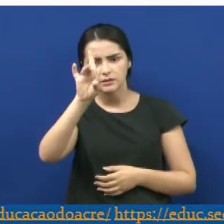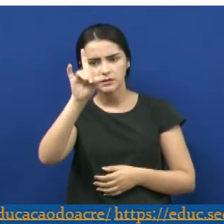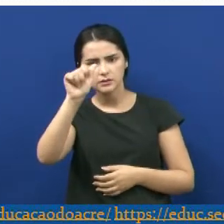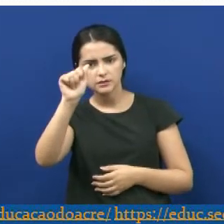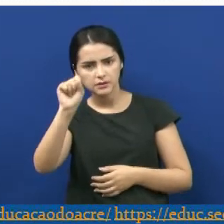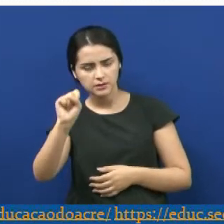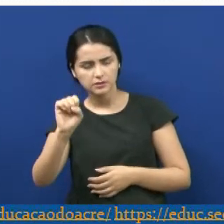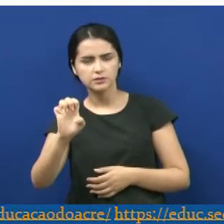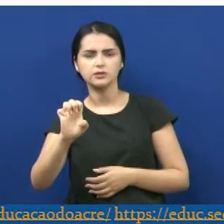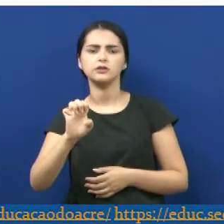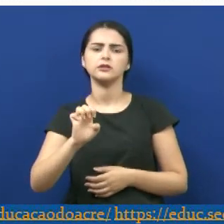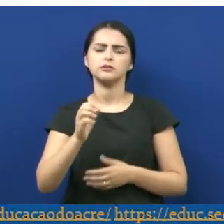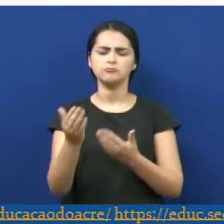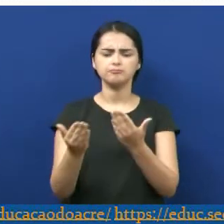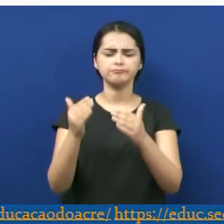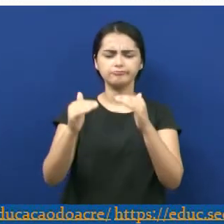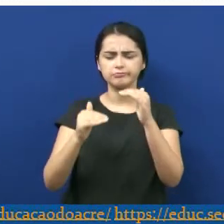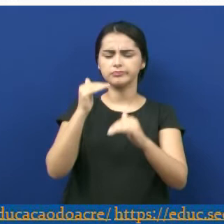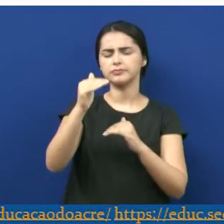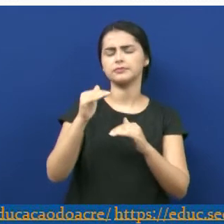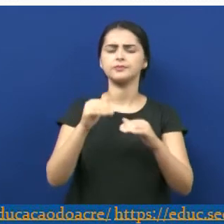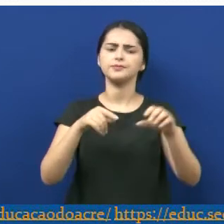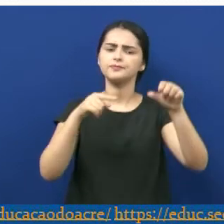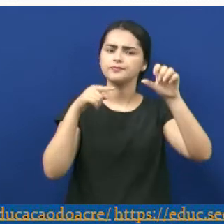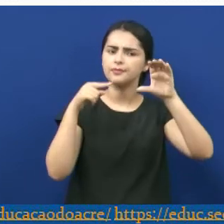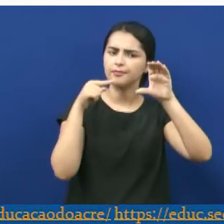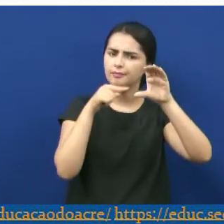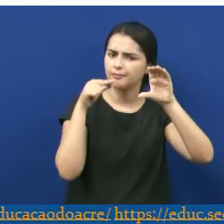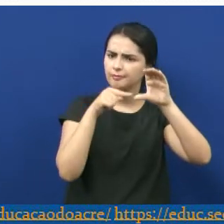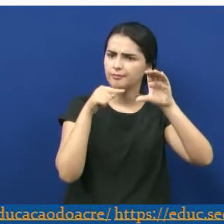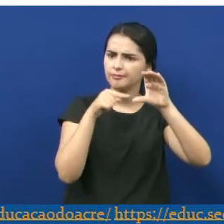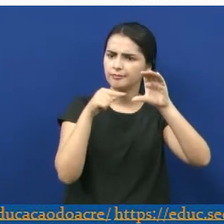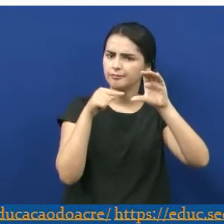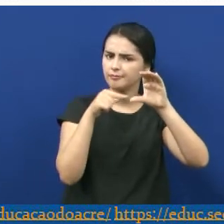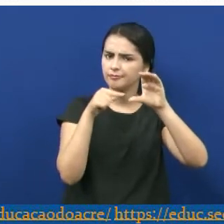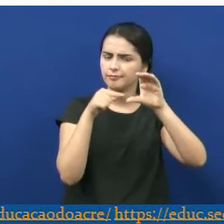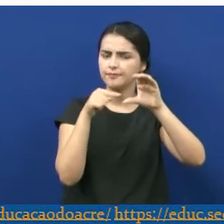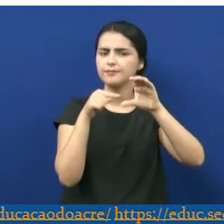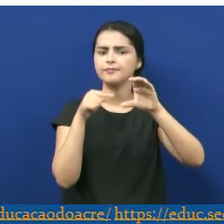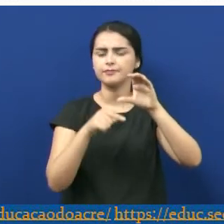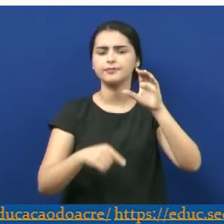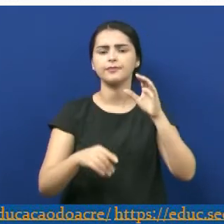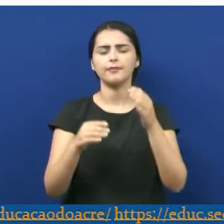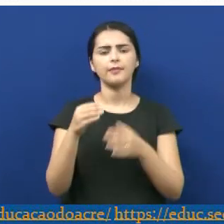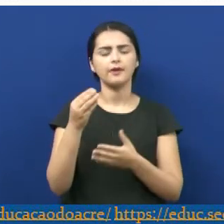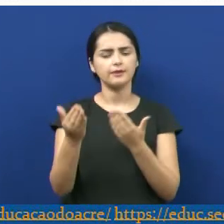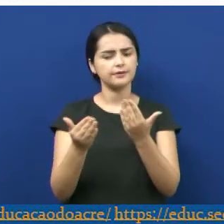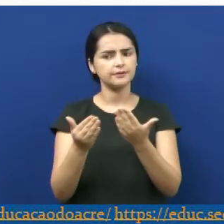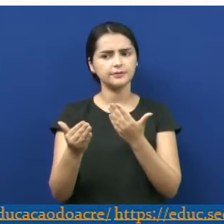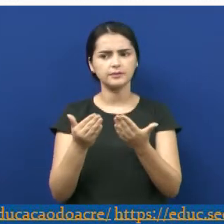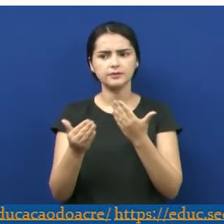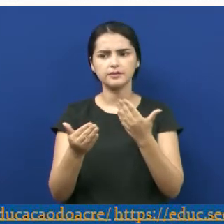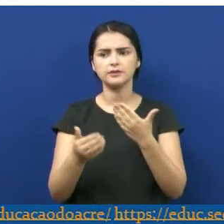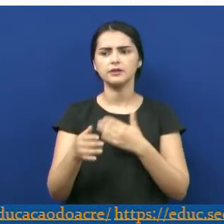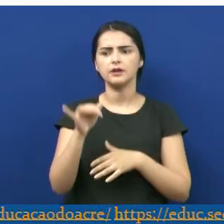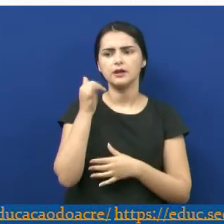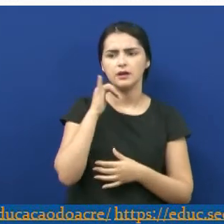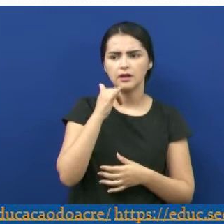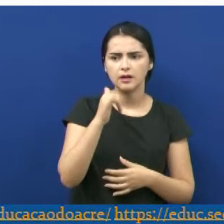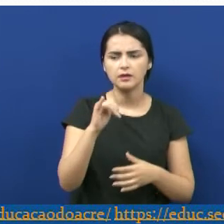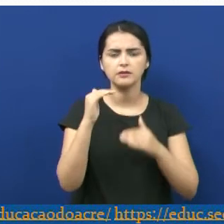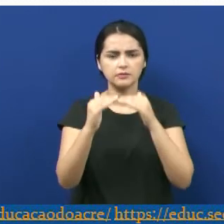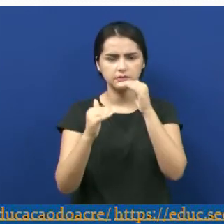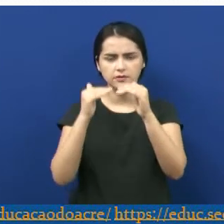água? Então, quem marcou a letra C, testar sua condutibilidade elétrica e verificar se é superior à da